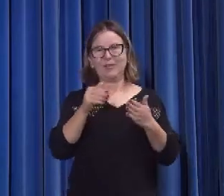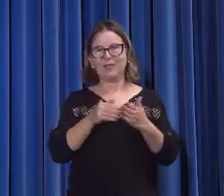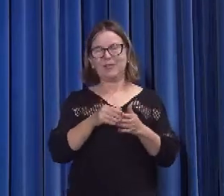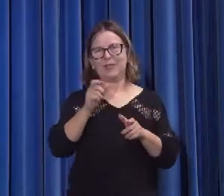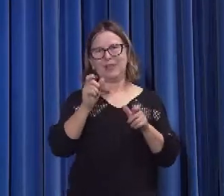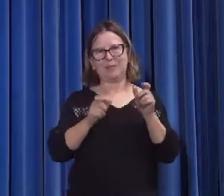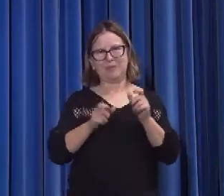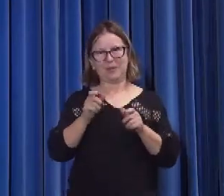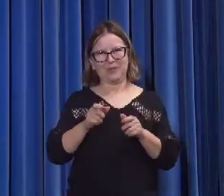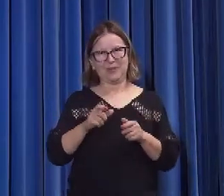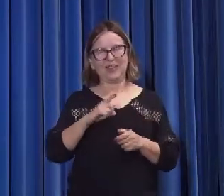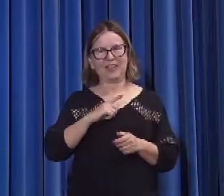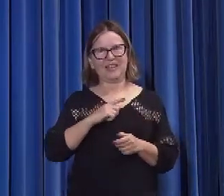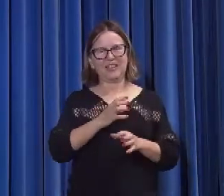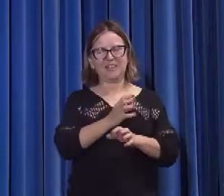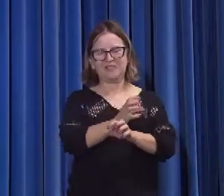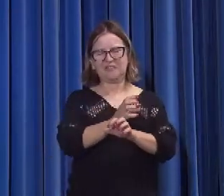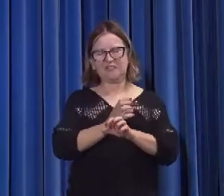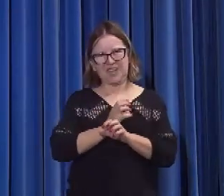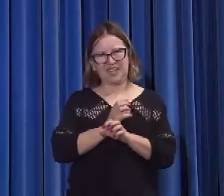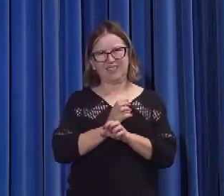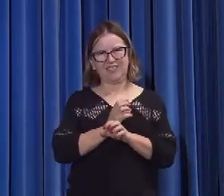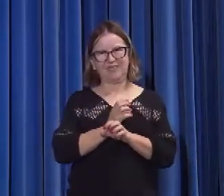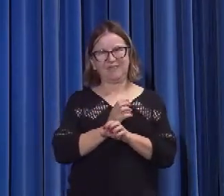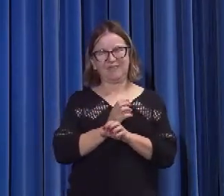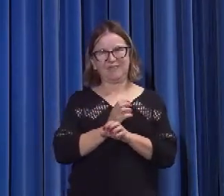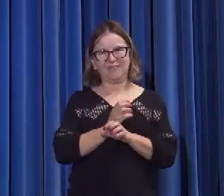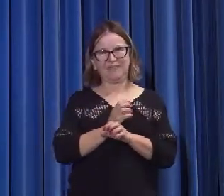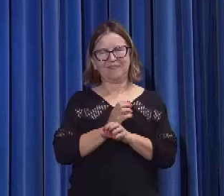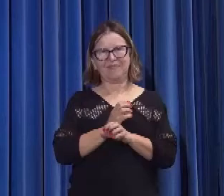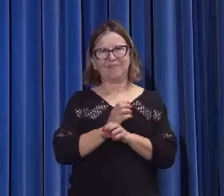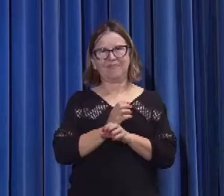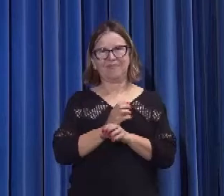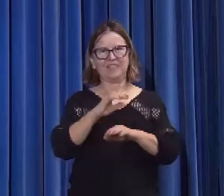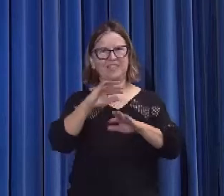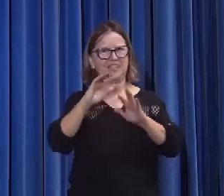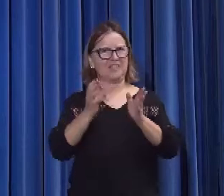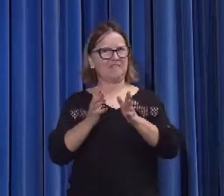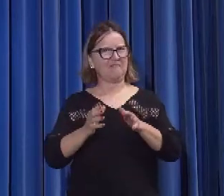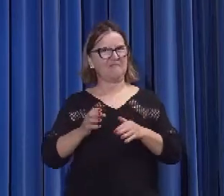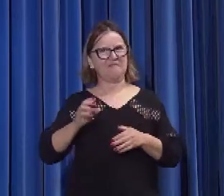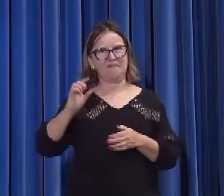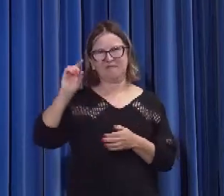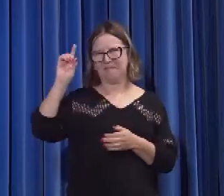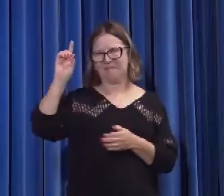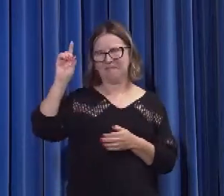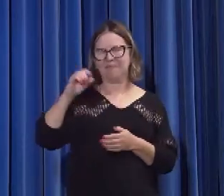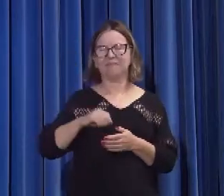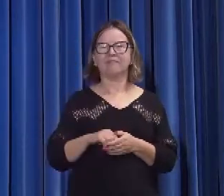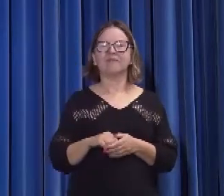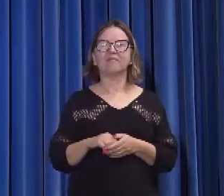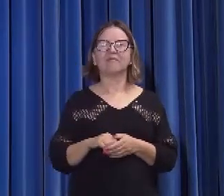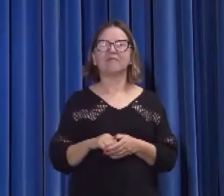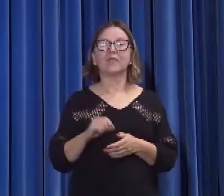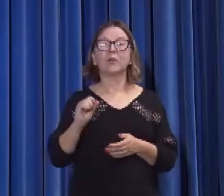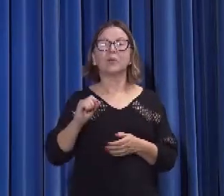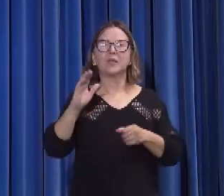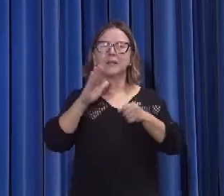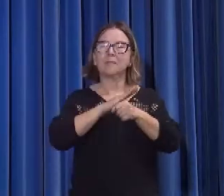Esse vazio no coração do homem é no formato de Deus. O que vai preencher esse